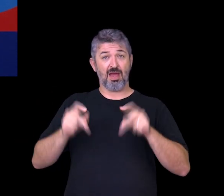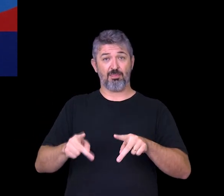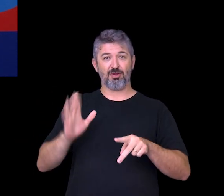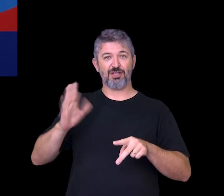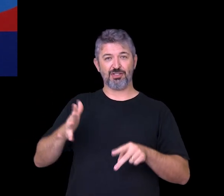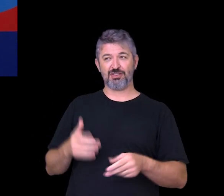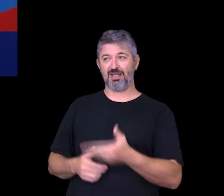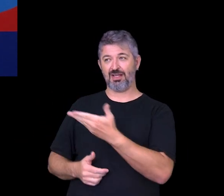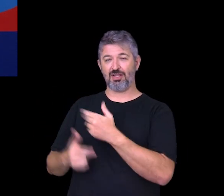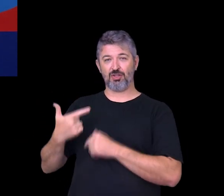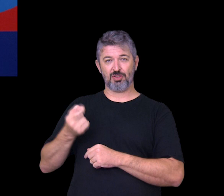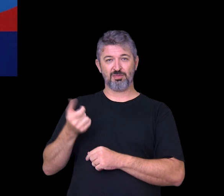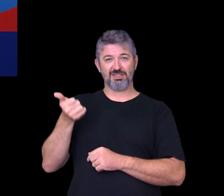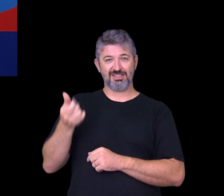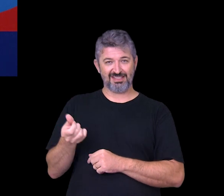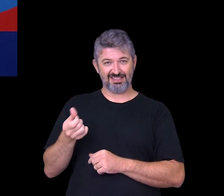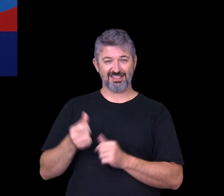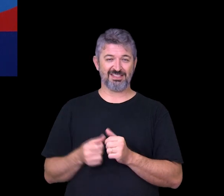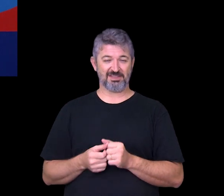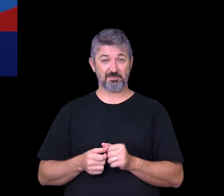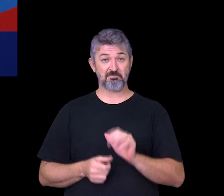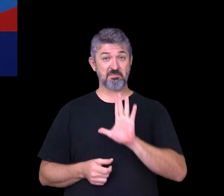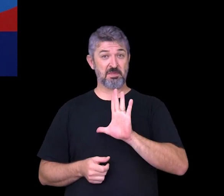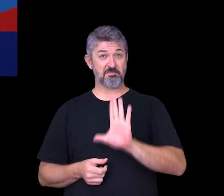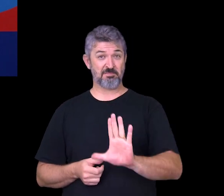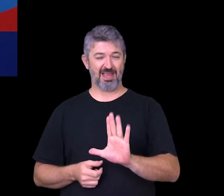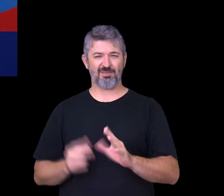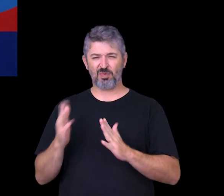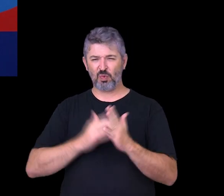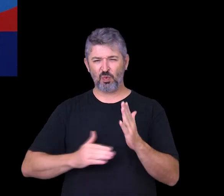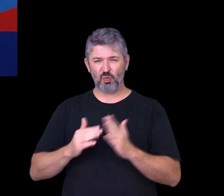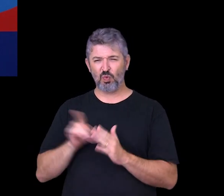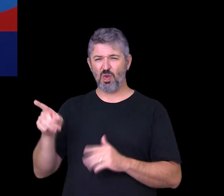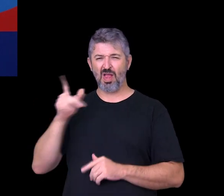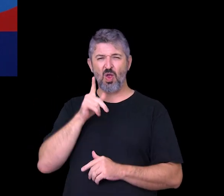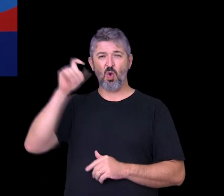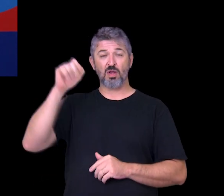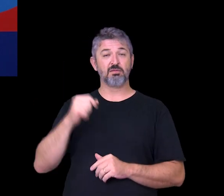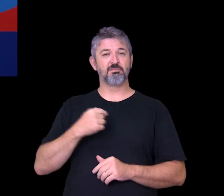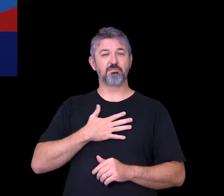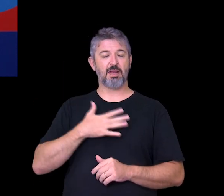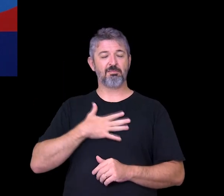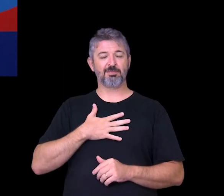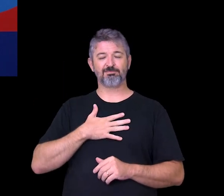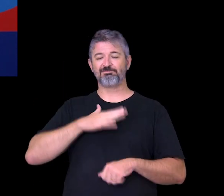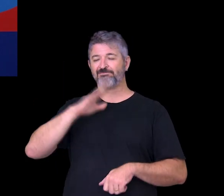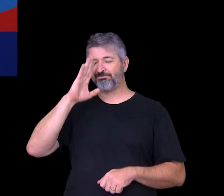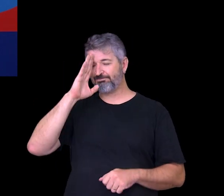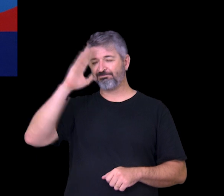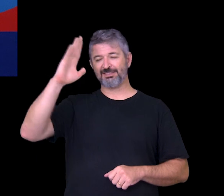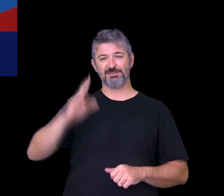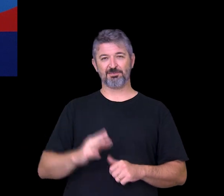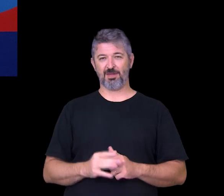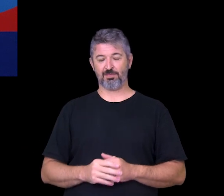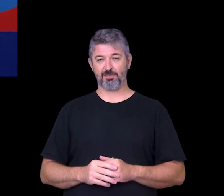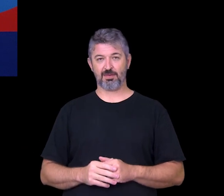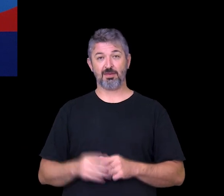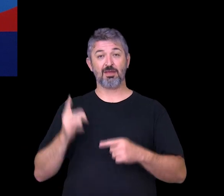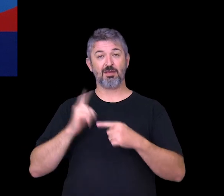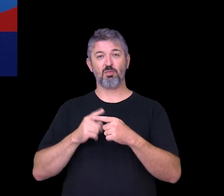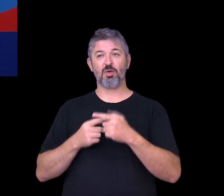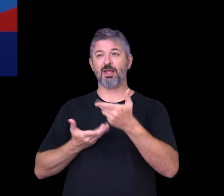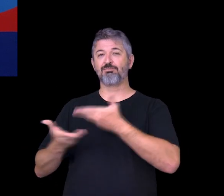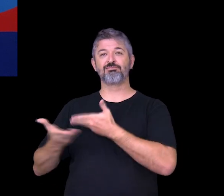2016. Mas de todas as conquistas dele, a que eu considero uma das maiores foi ter convivido com